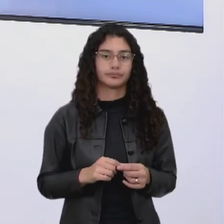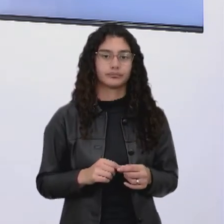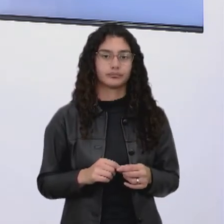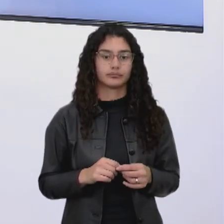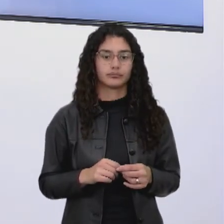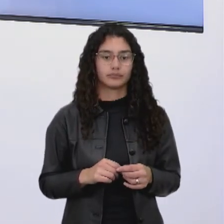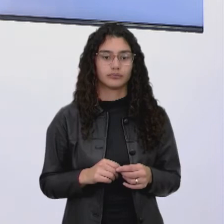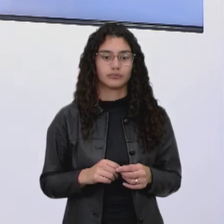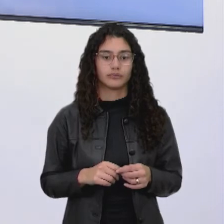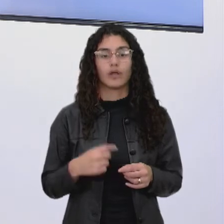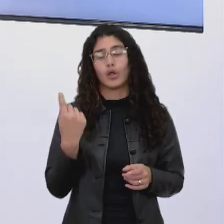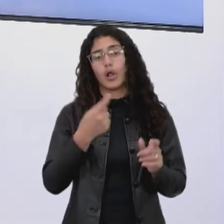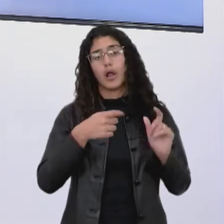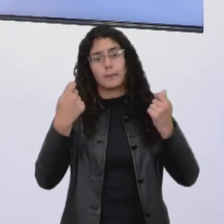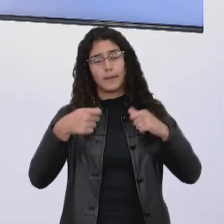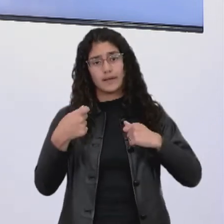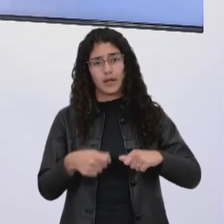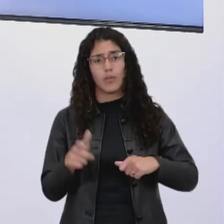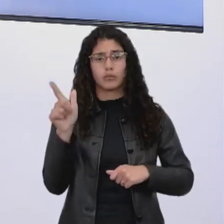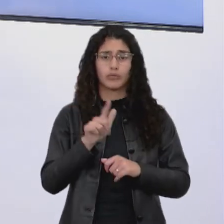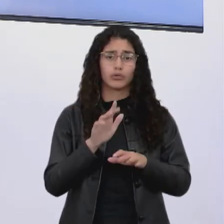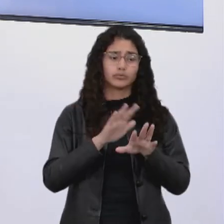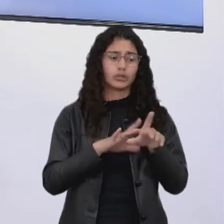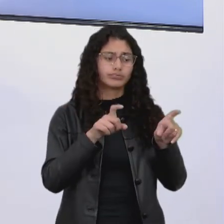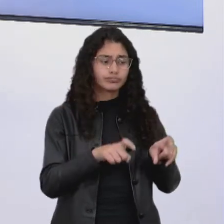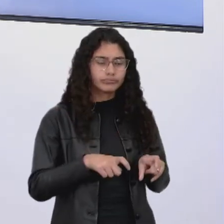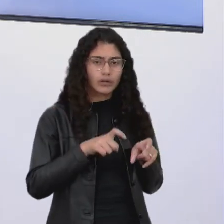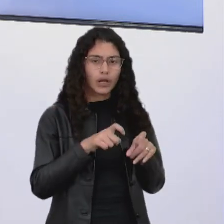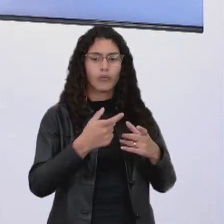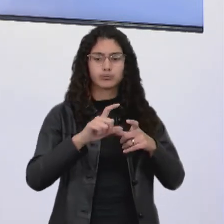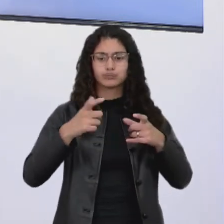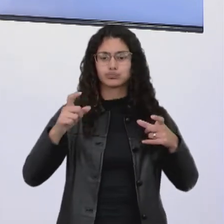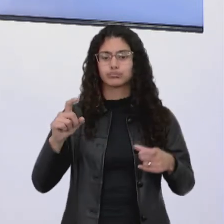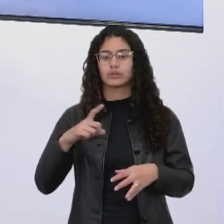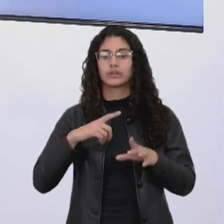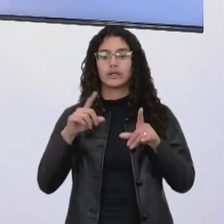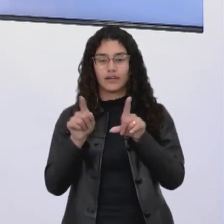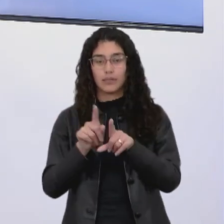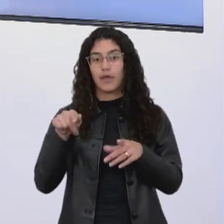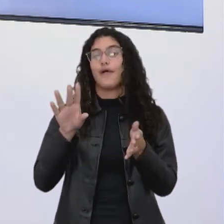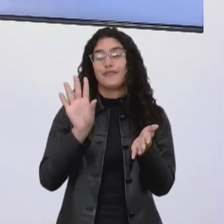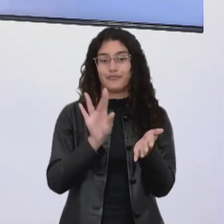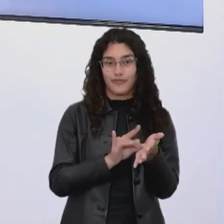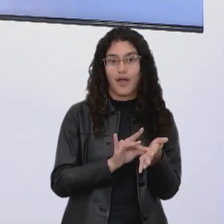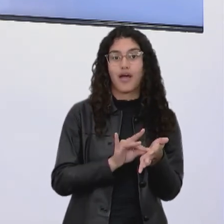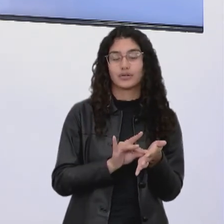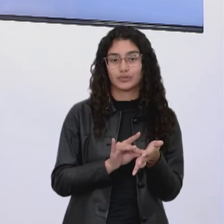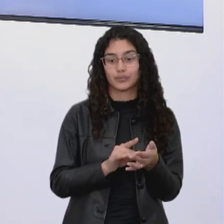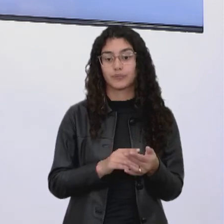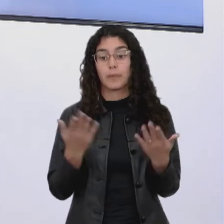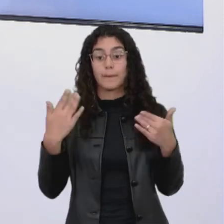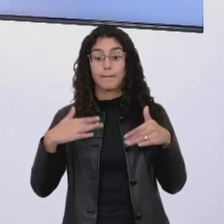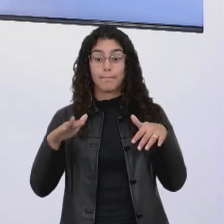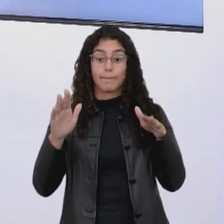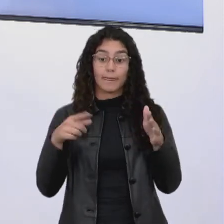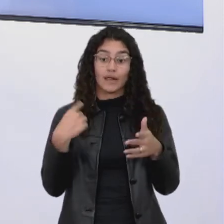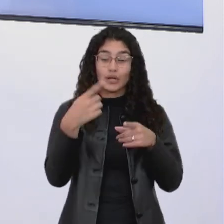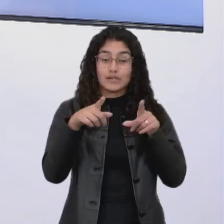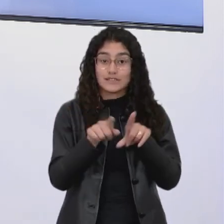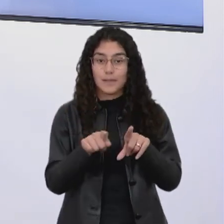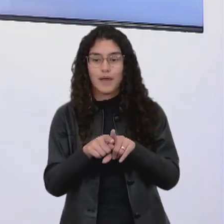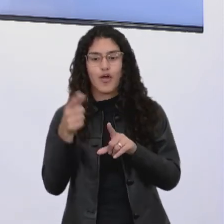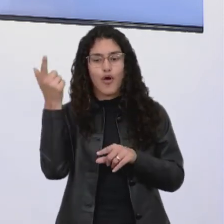É óbvio, a gente precisa, obviamente, dessas fazendas muito grandes, isso é um fato, mas a gente